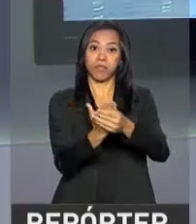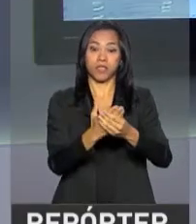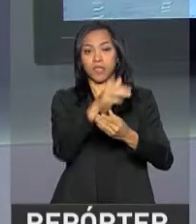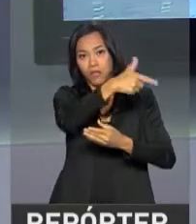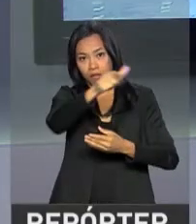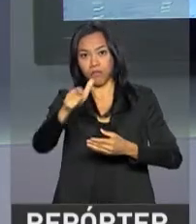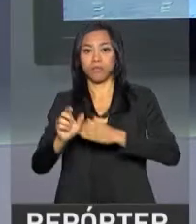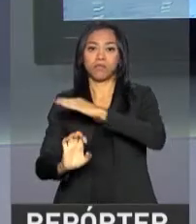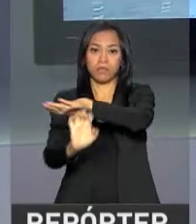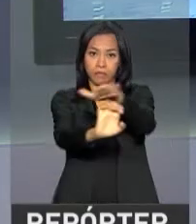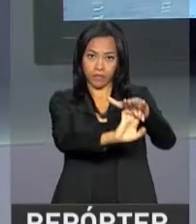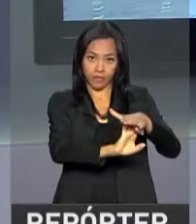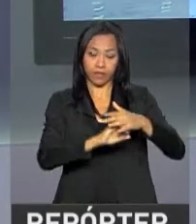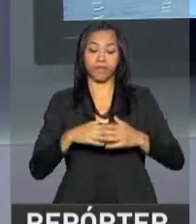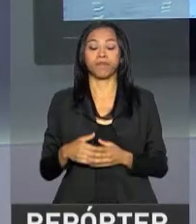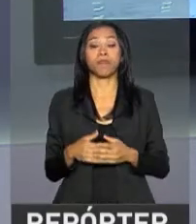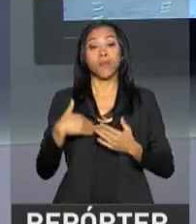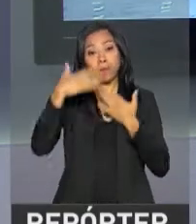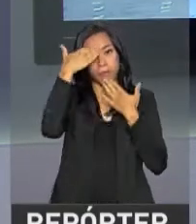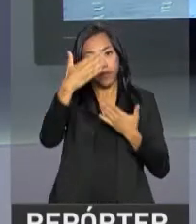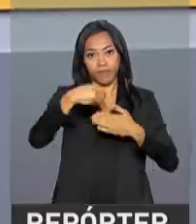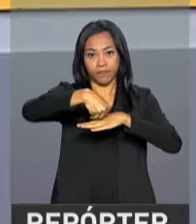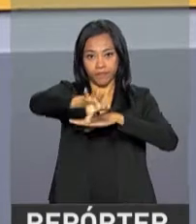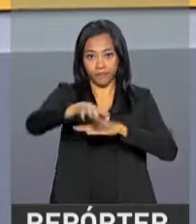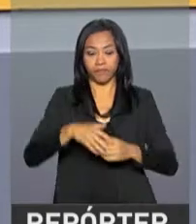obrigada paulo pelas suas informações